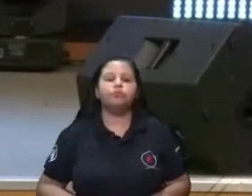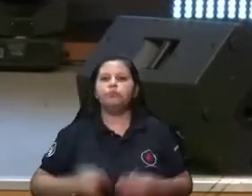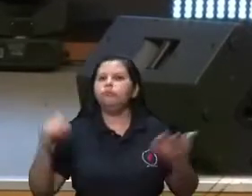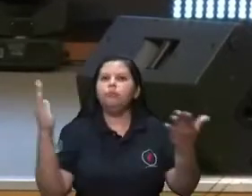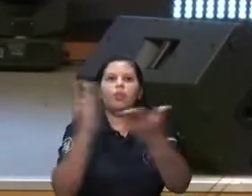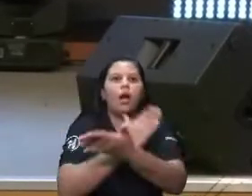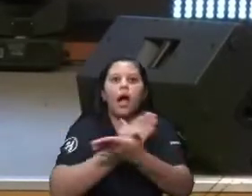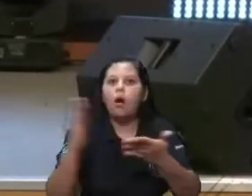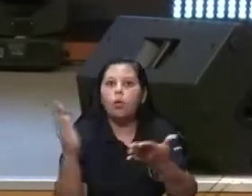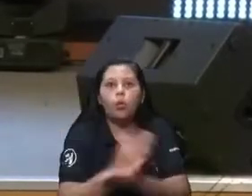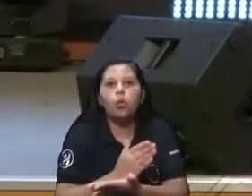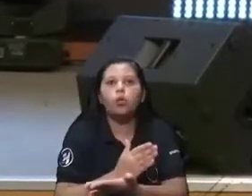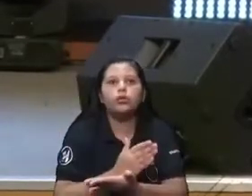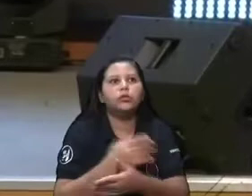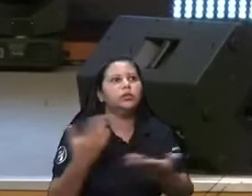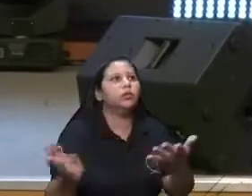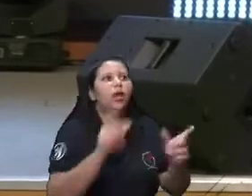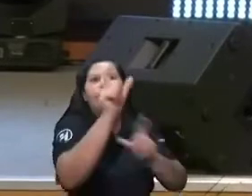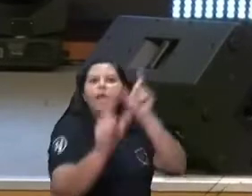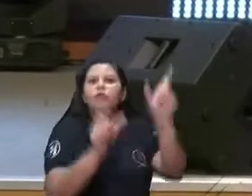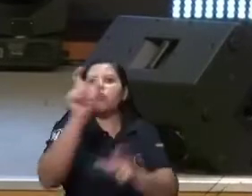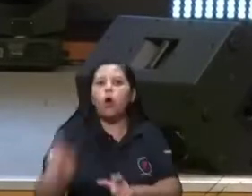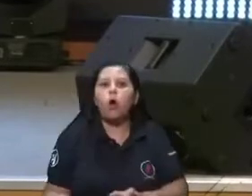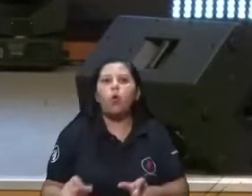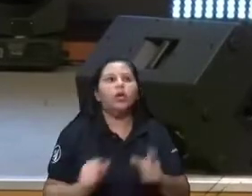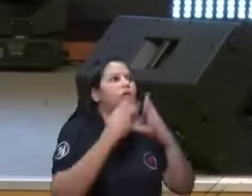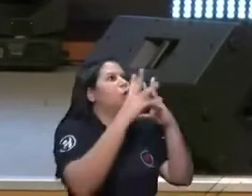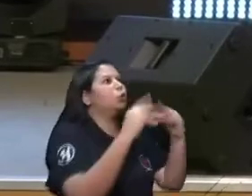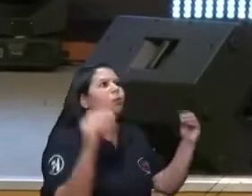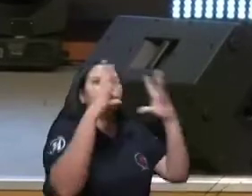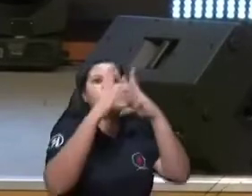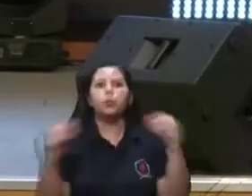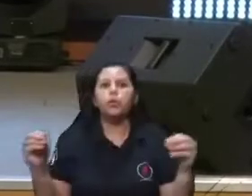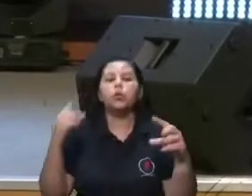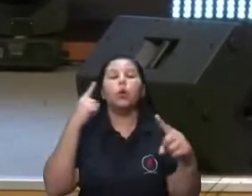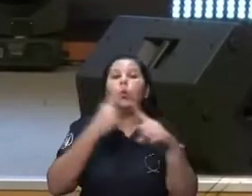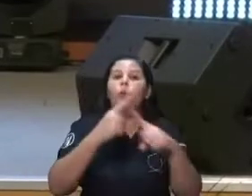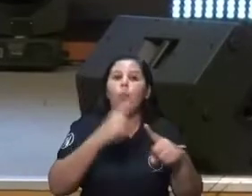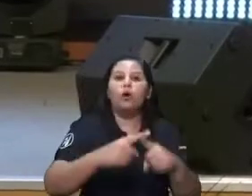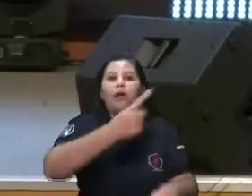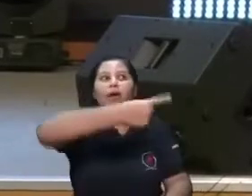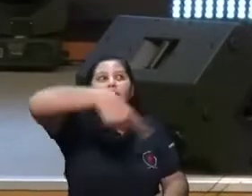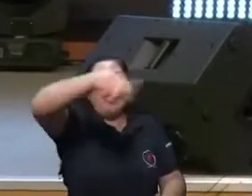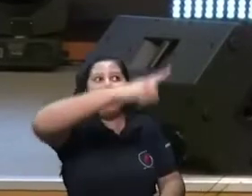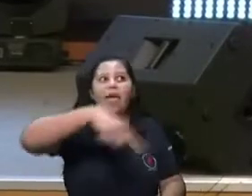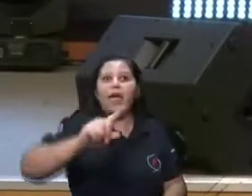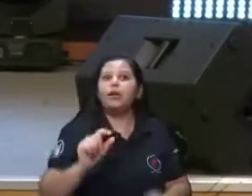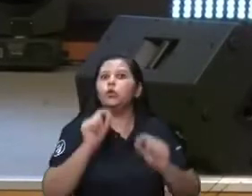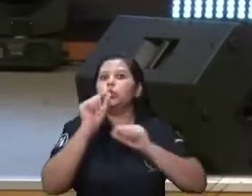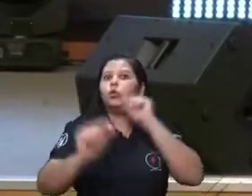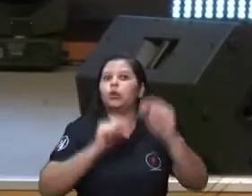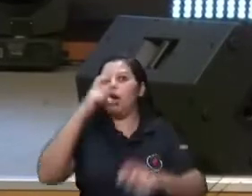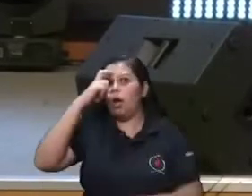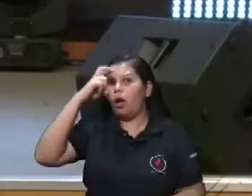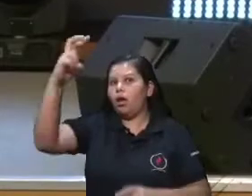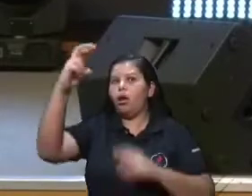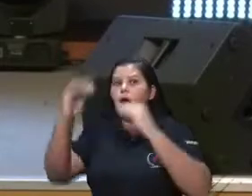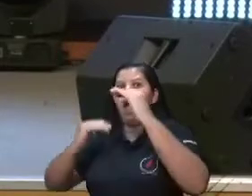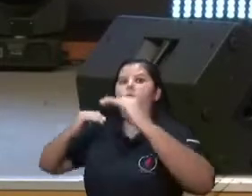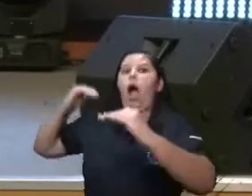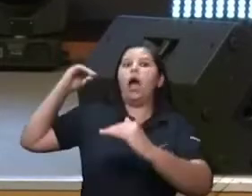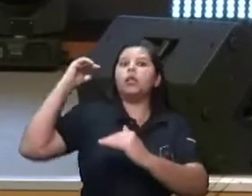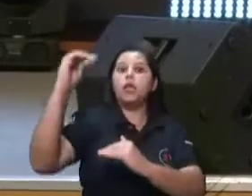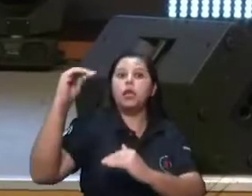nossos púlpitos e das nossas igrejas, porque eles colocaram a intelectualidade à frente